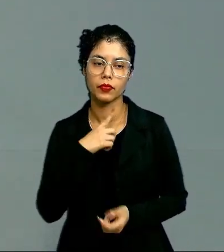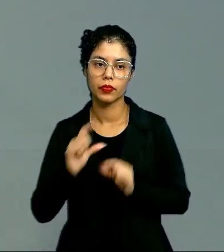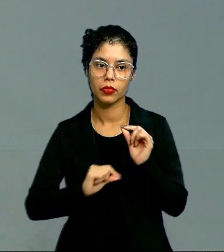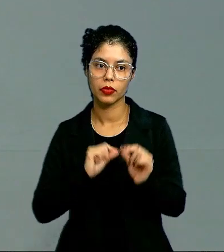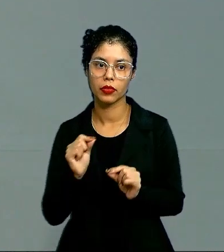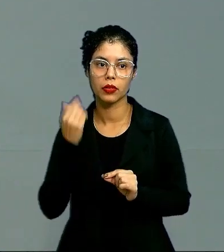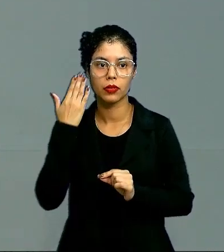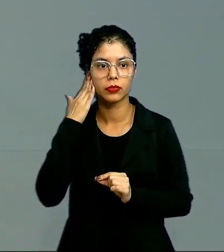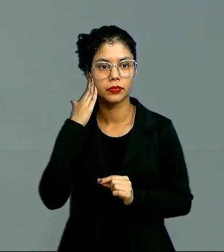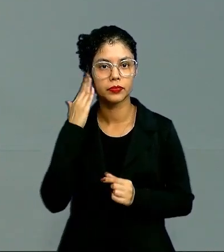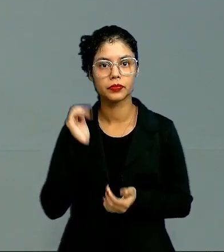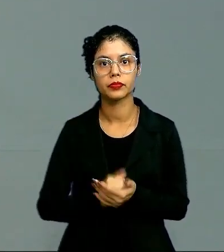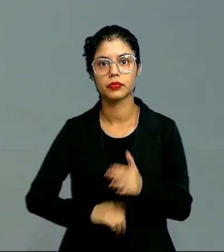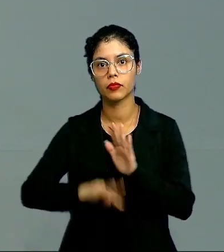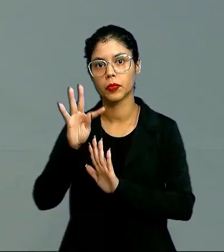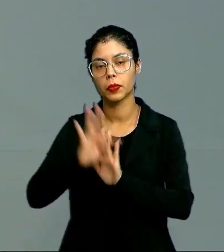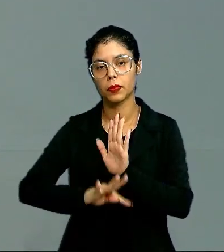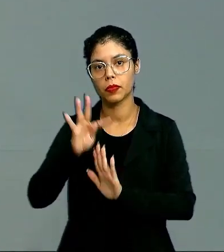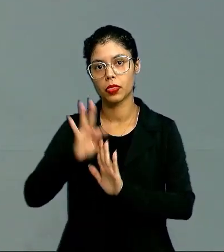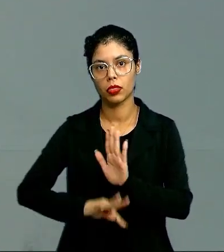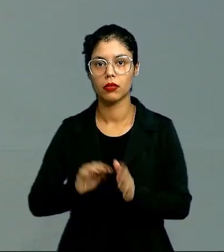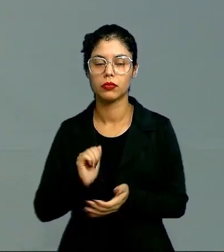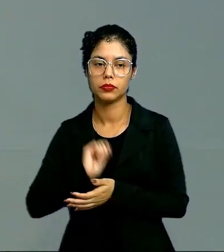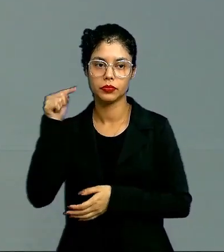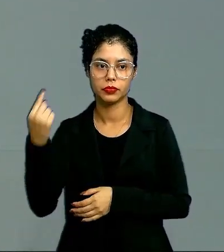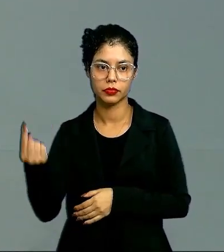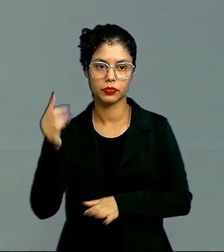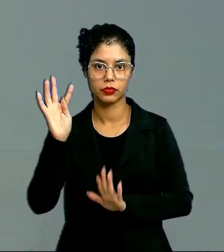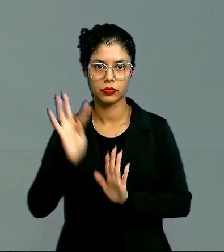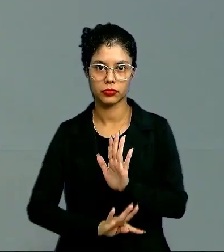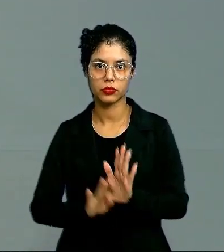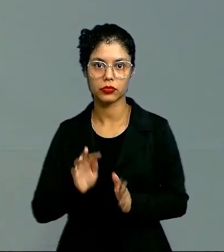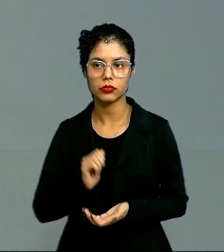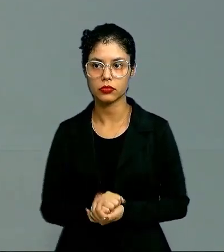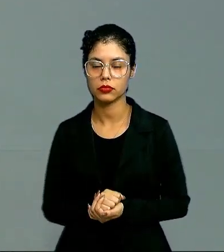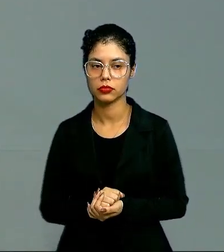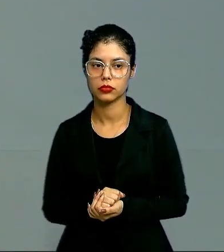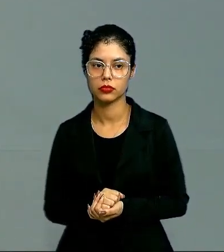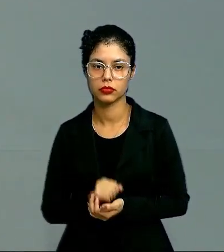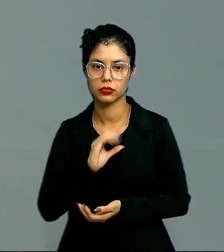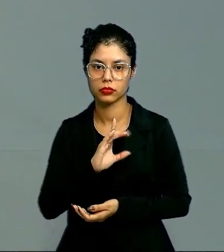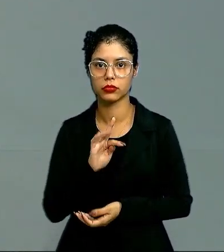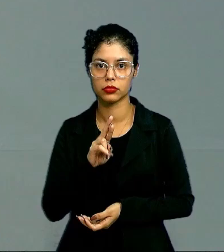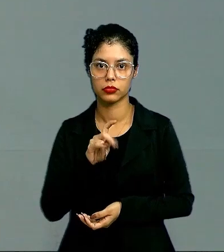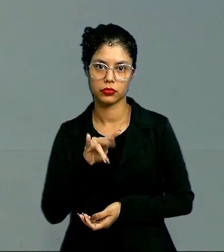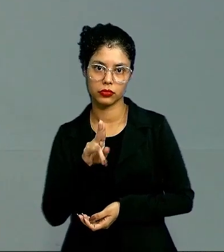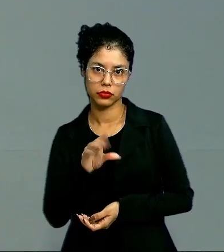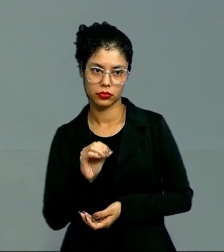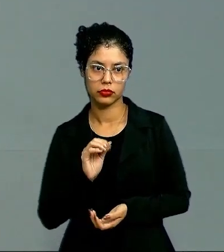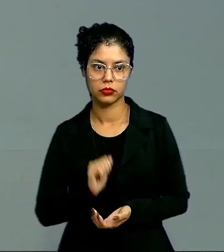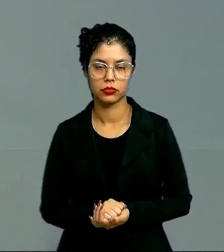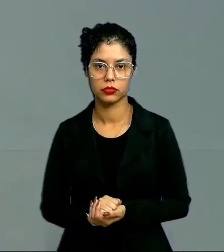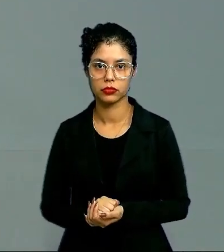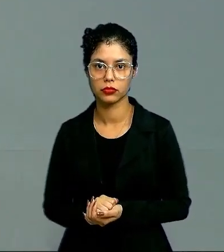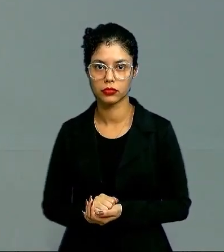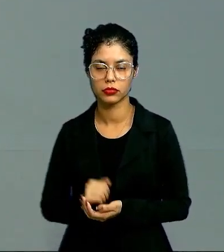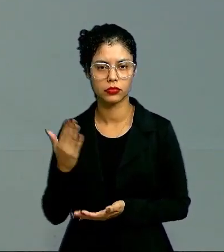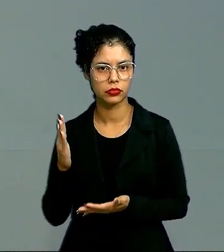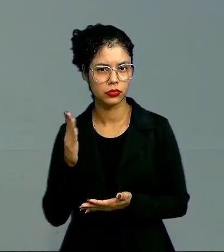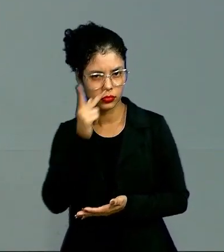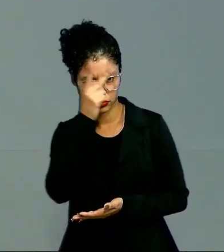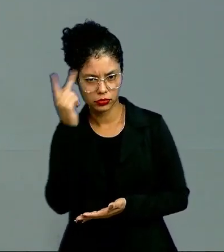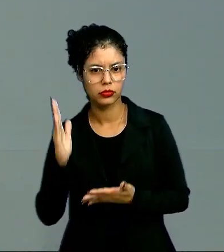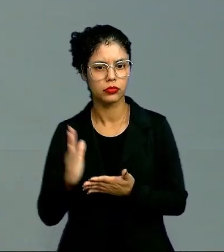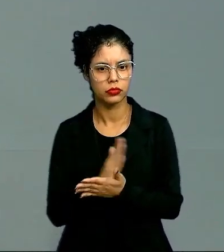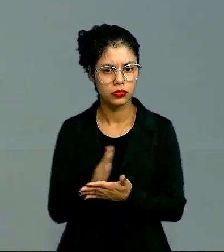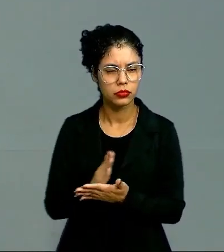uma compreensão textual lá no texto conotativo. Por que eu digo isso? Porque algumas pessoas acham que o fato